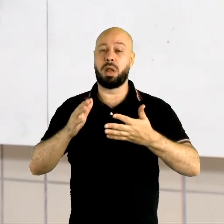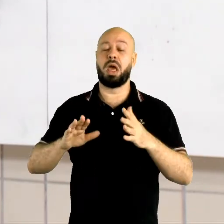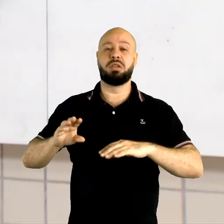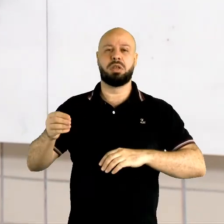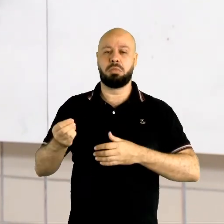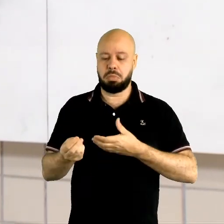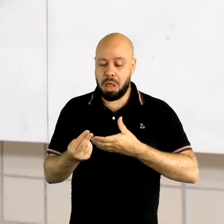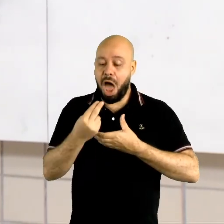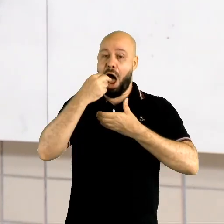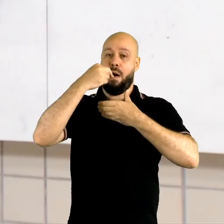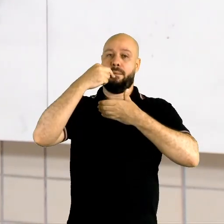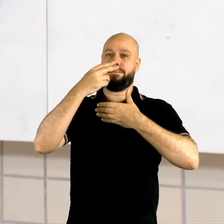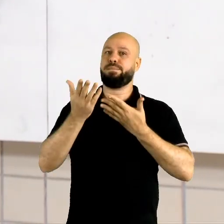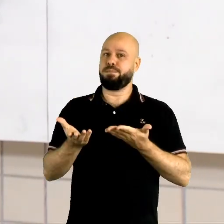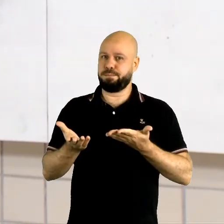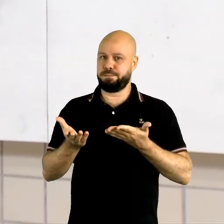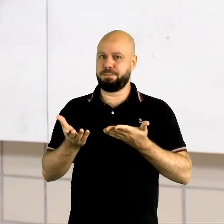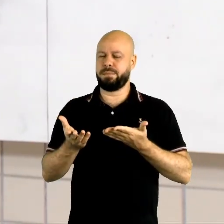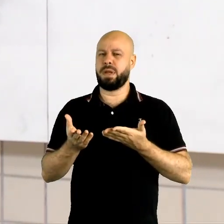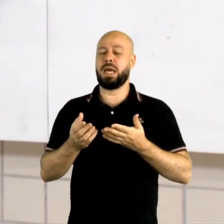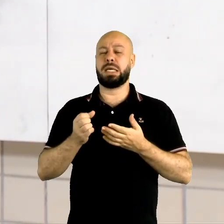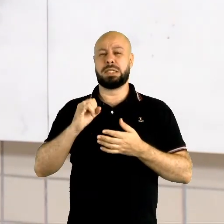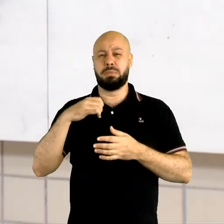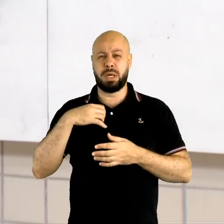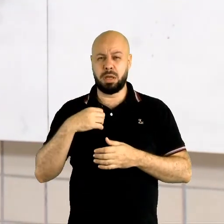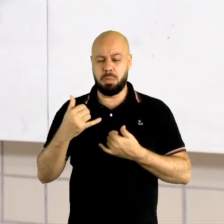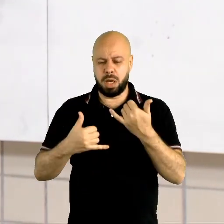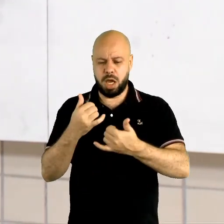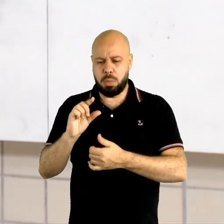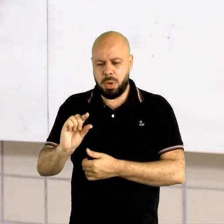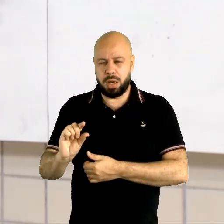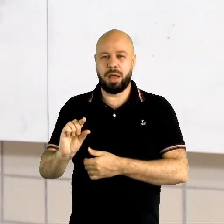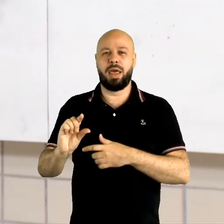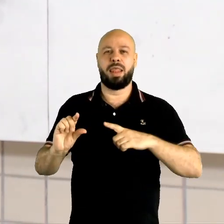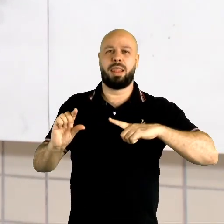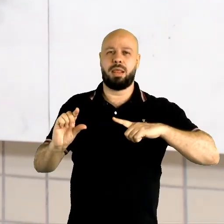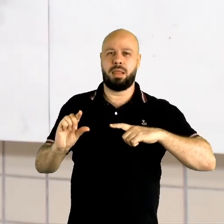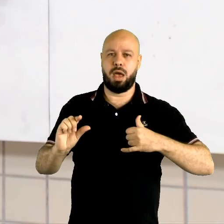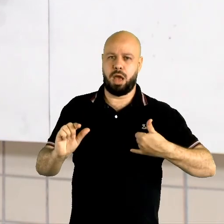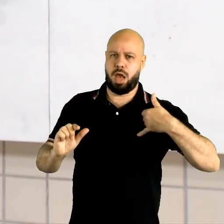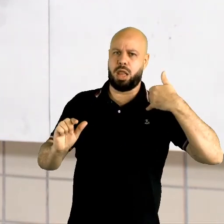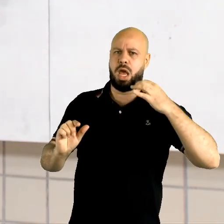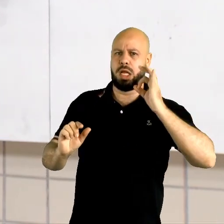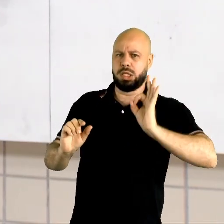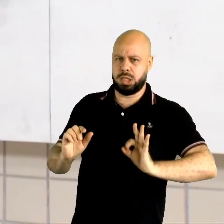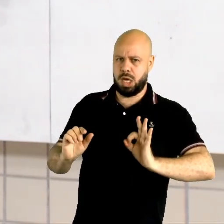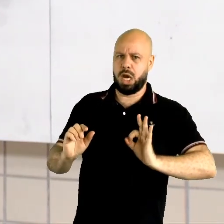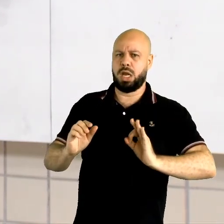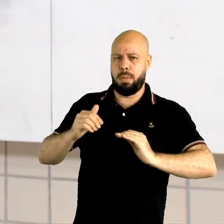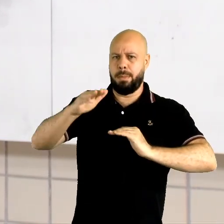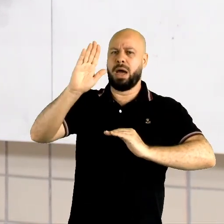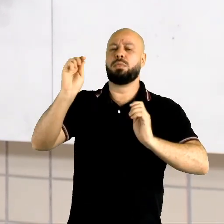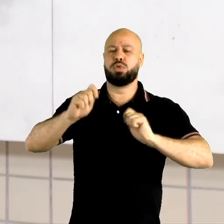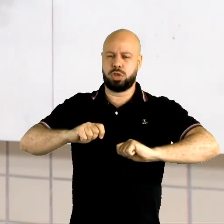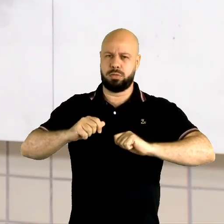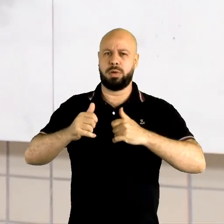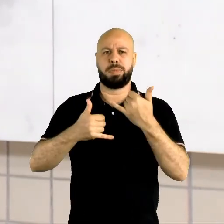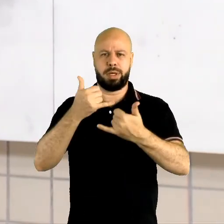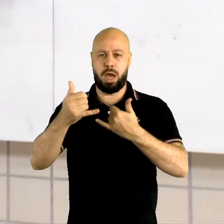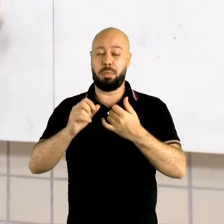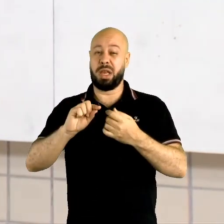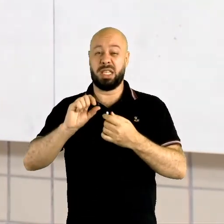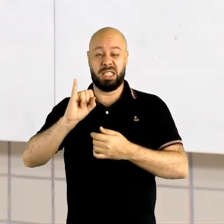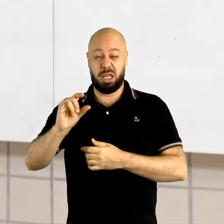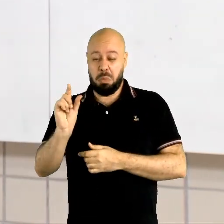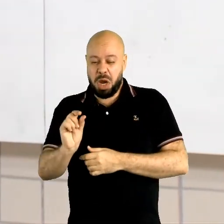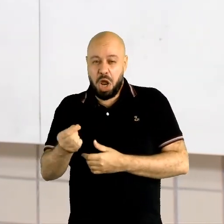engolir. Todo brinquedo que vem com pecinhas pequenas tem a idade no manual que pode ser brincado, porque a criança pode engolir a pecinha